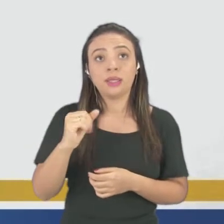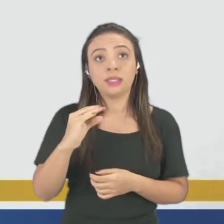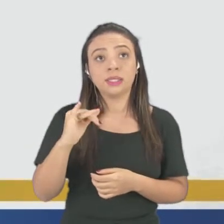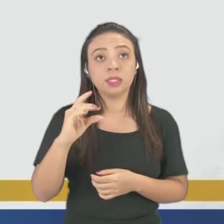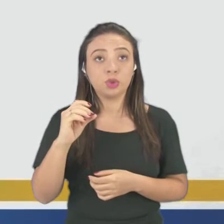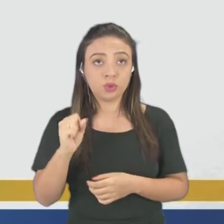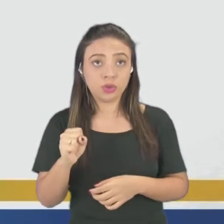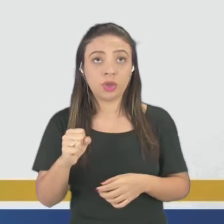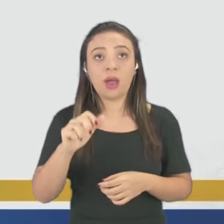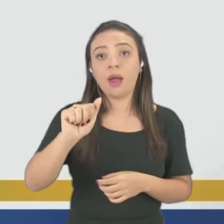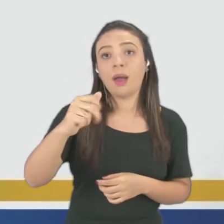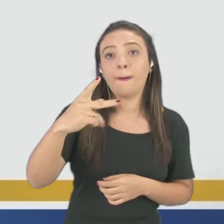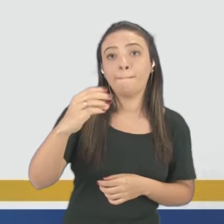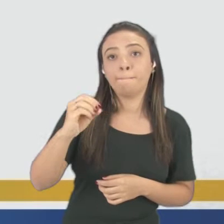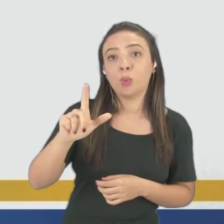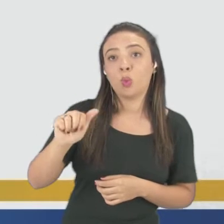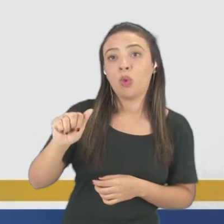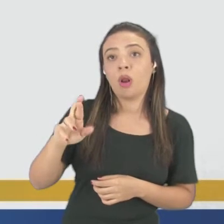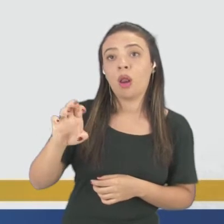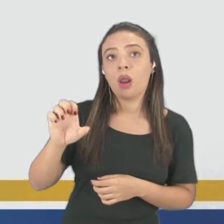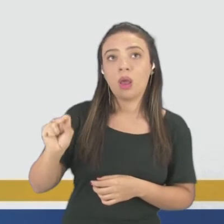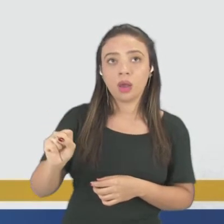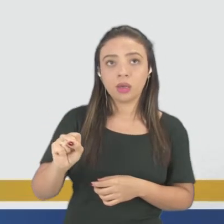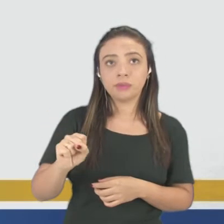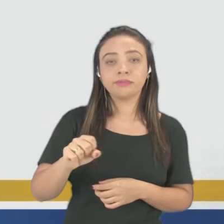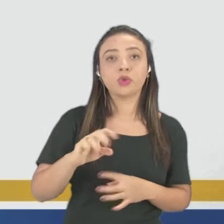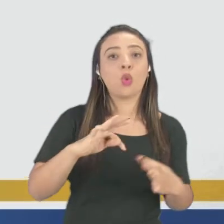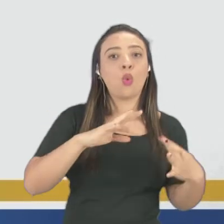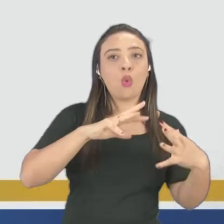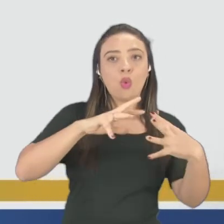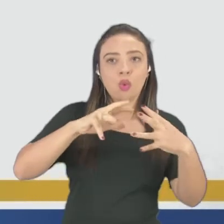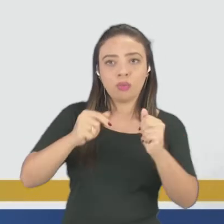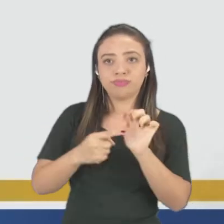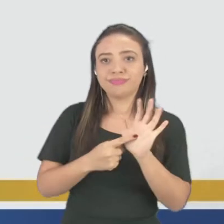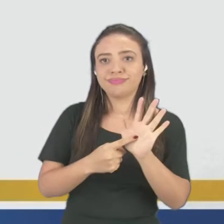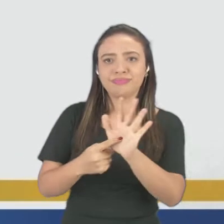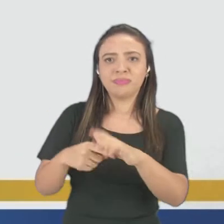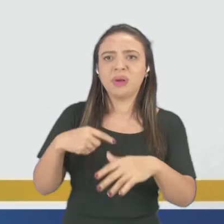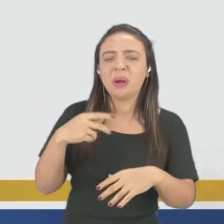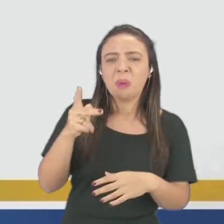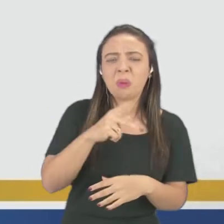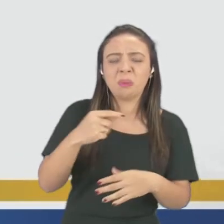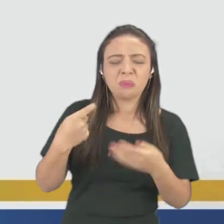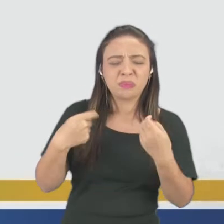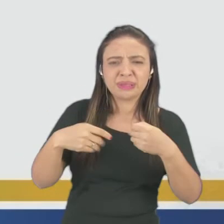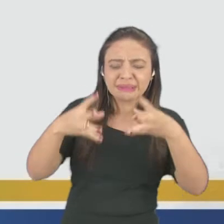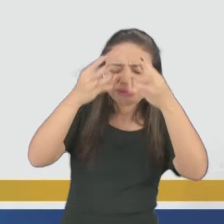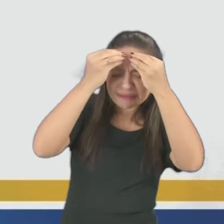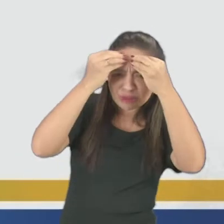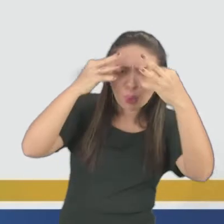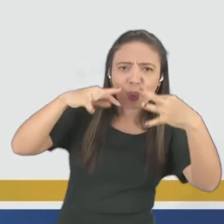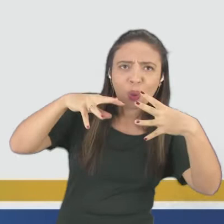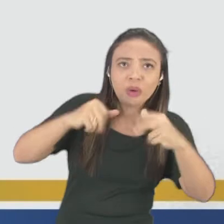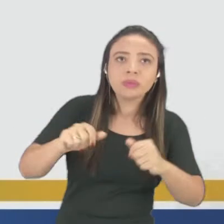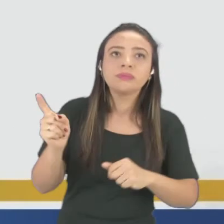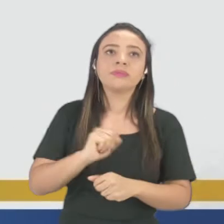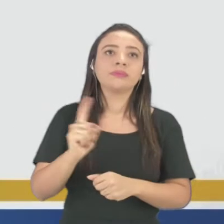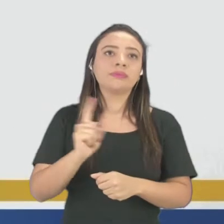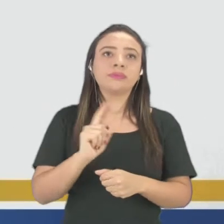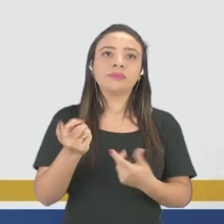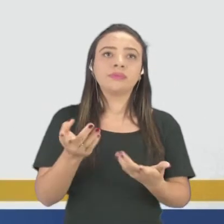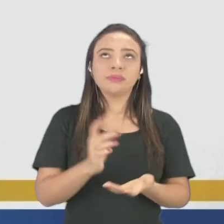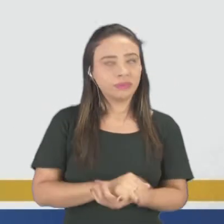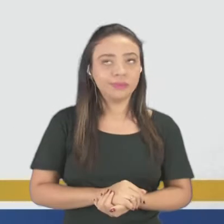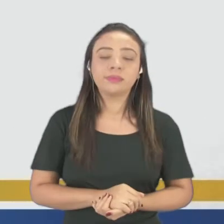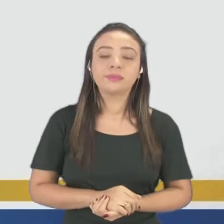né com cadeias apolares e aqui estão todos eles tá professor precisa decorar isso daí não beleza